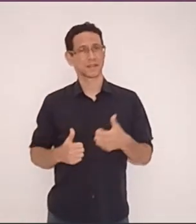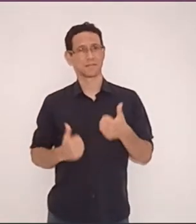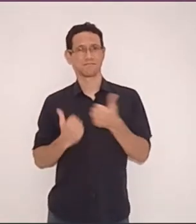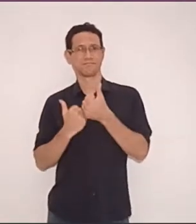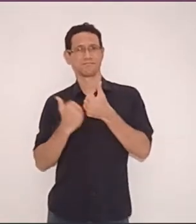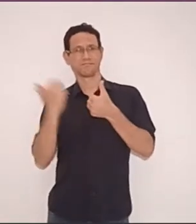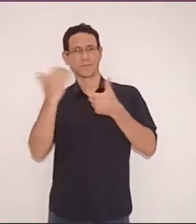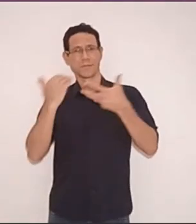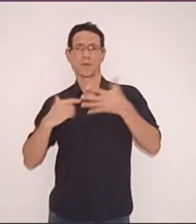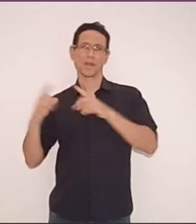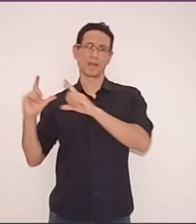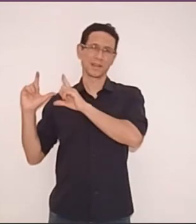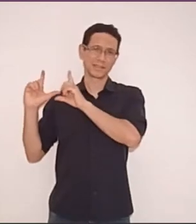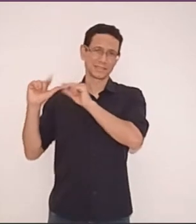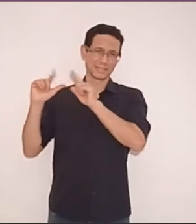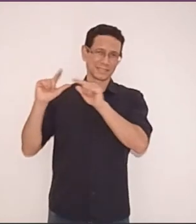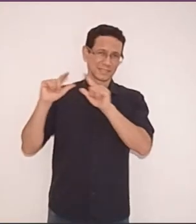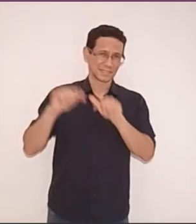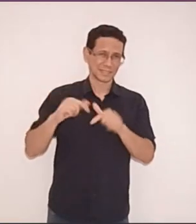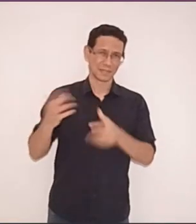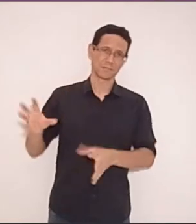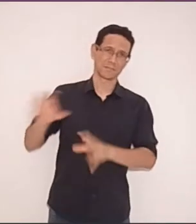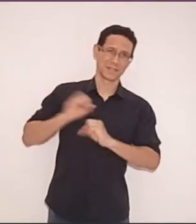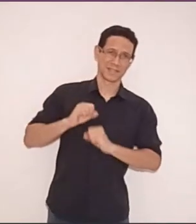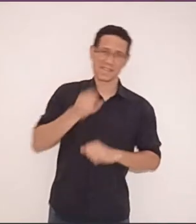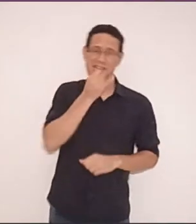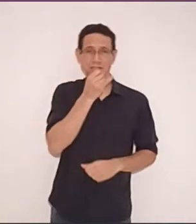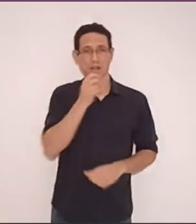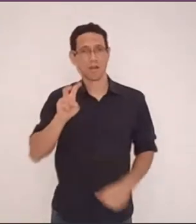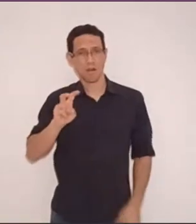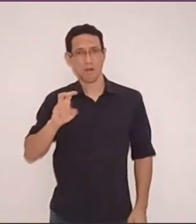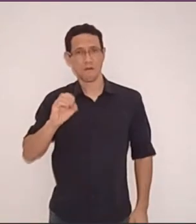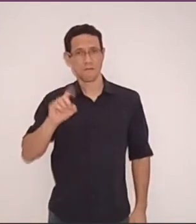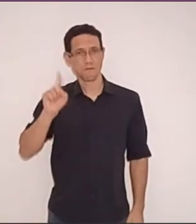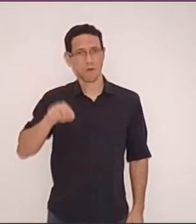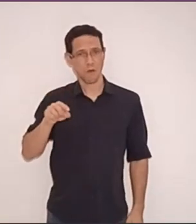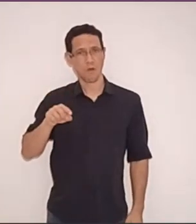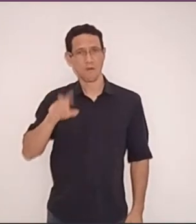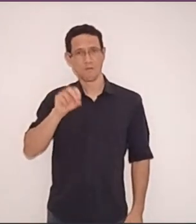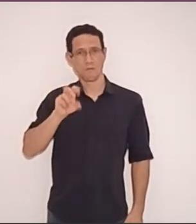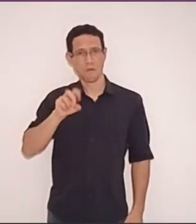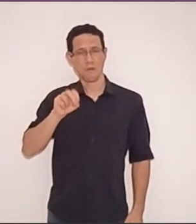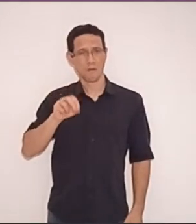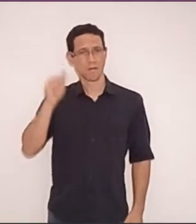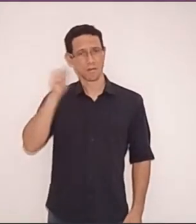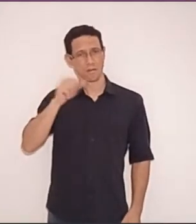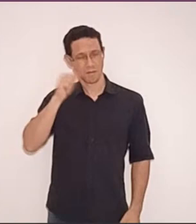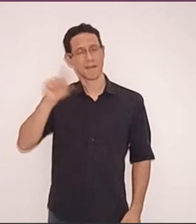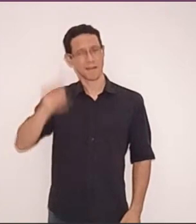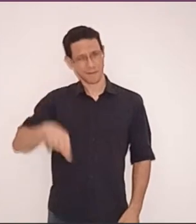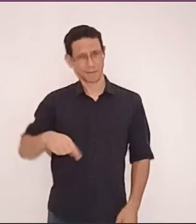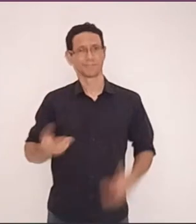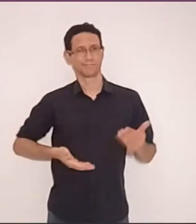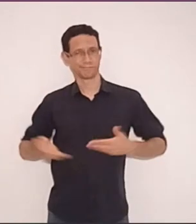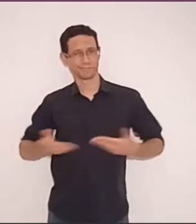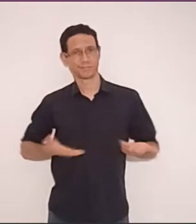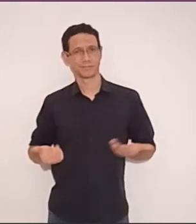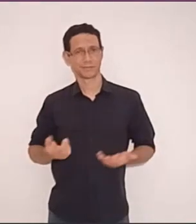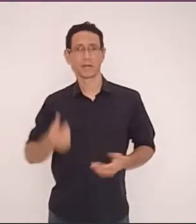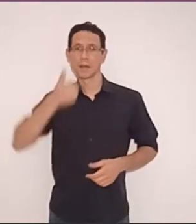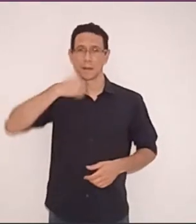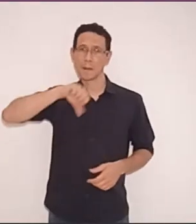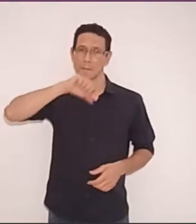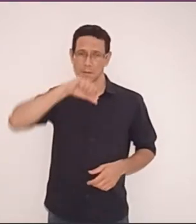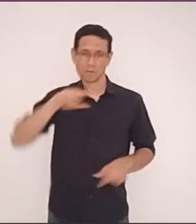editar é para as mulheres pretas a minha avó foi empregada doméstica a minha mãe foi empregada doméstica e eu também fui por não ter